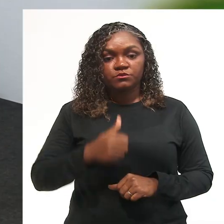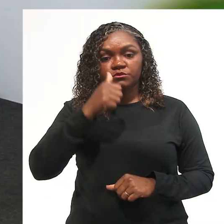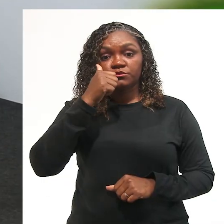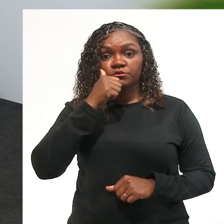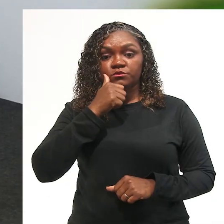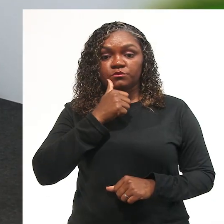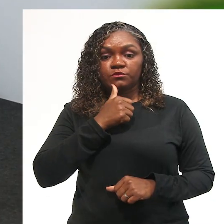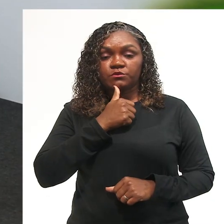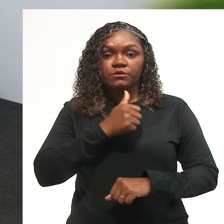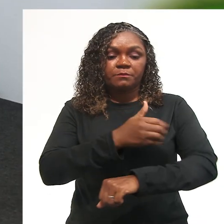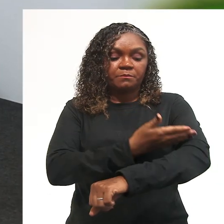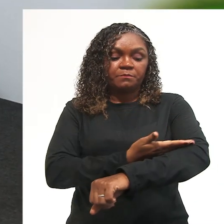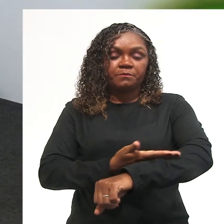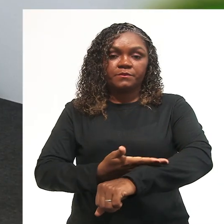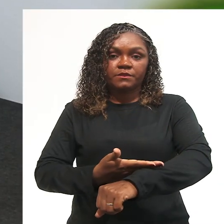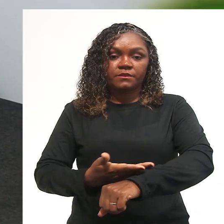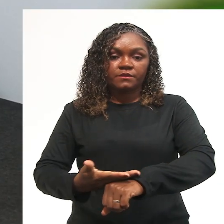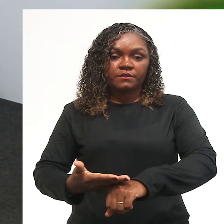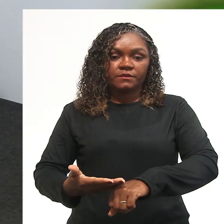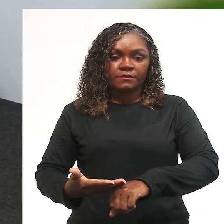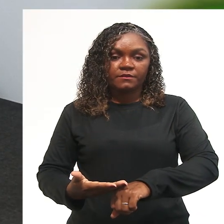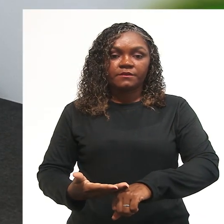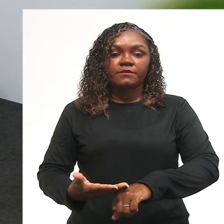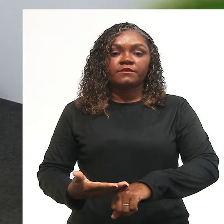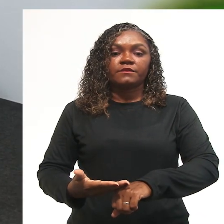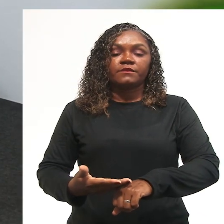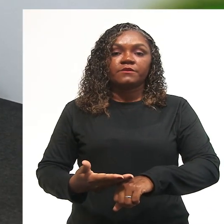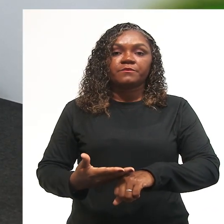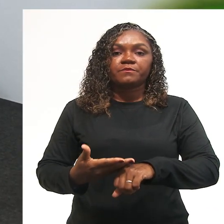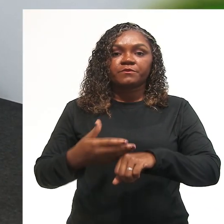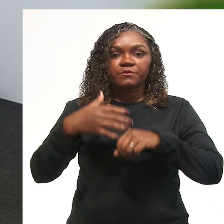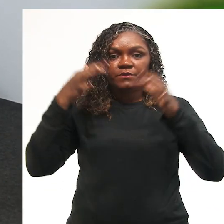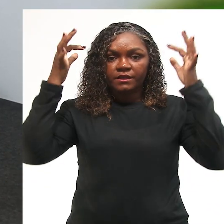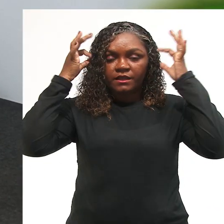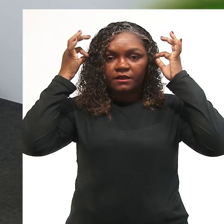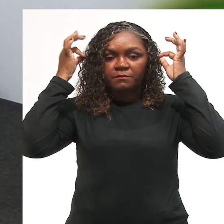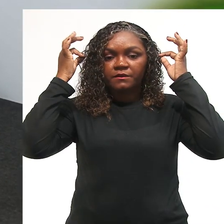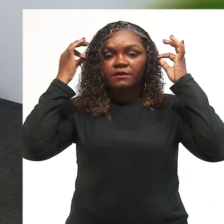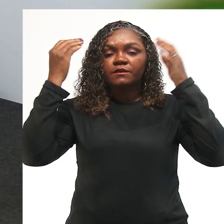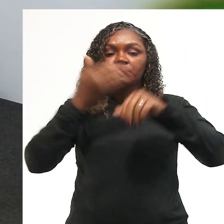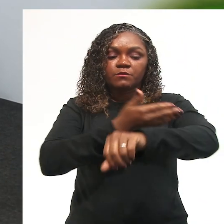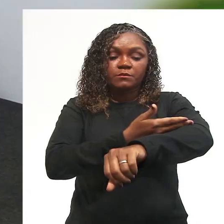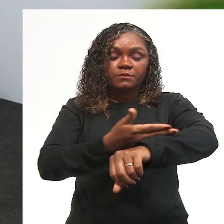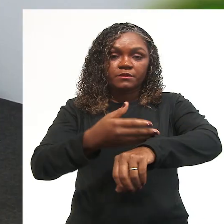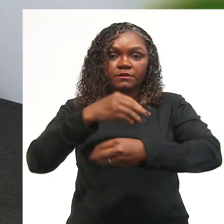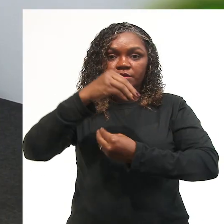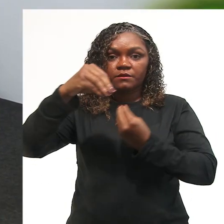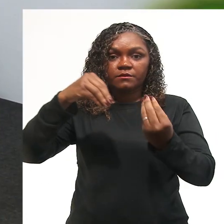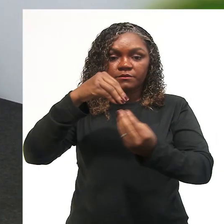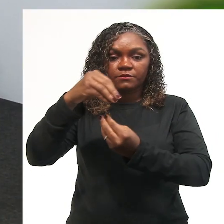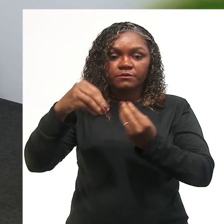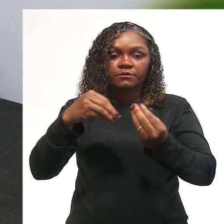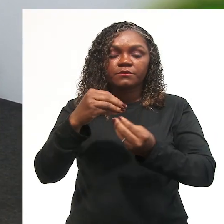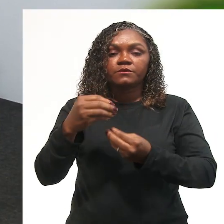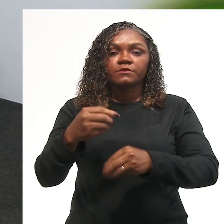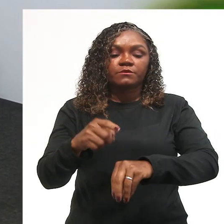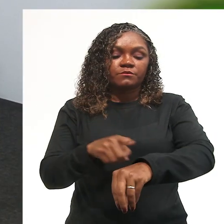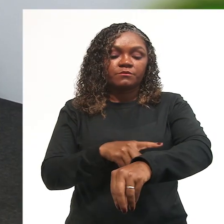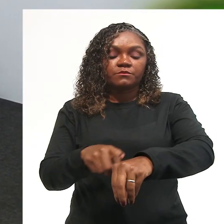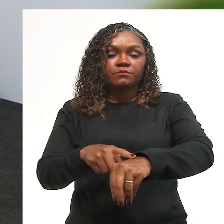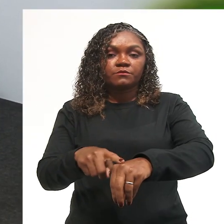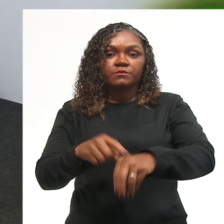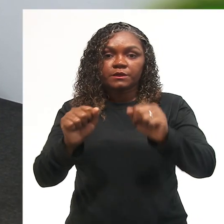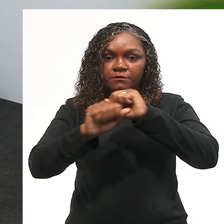pessoa branca, mulher, cabelos grisalhos, a pele clara, olhos